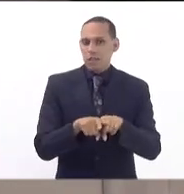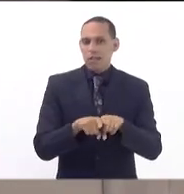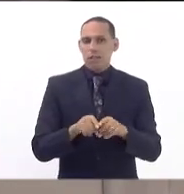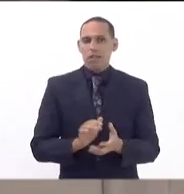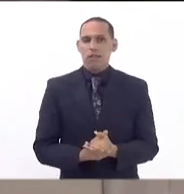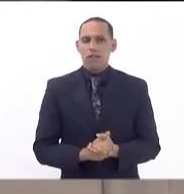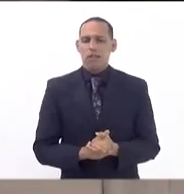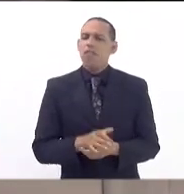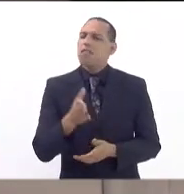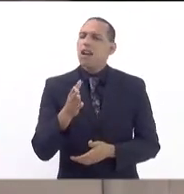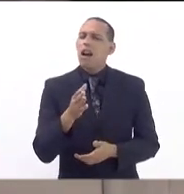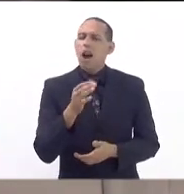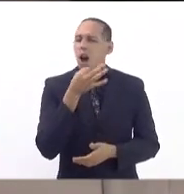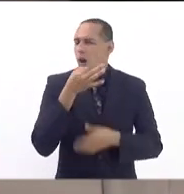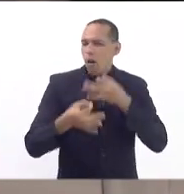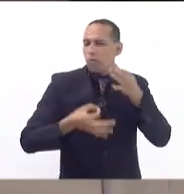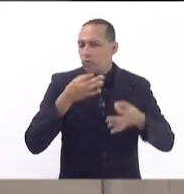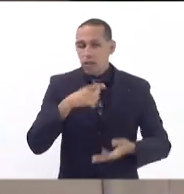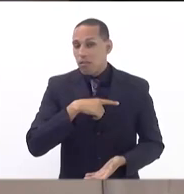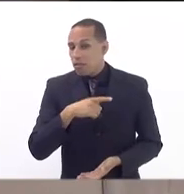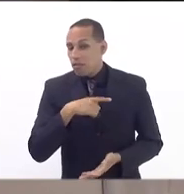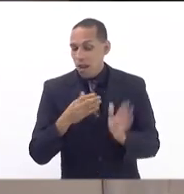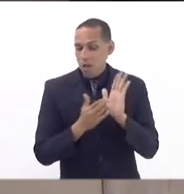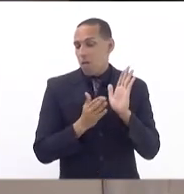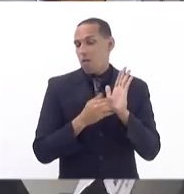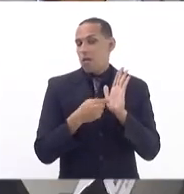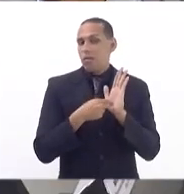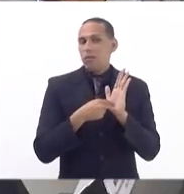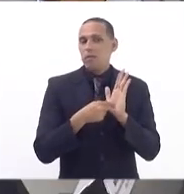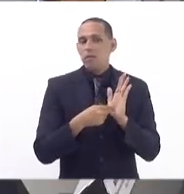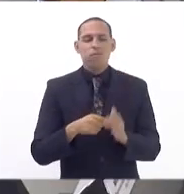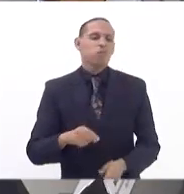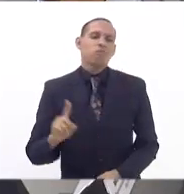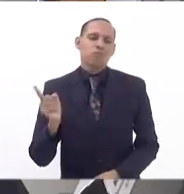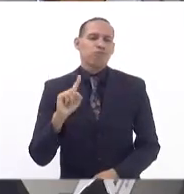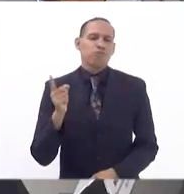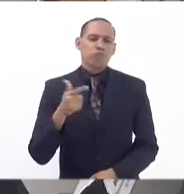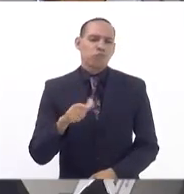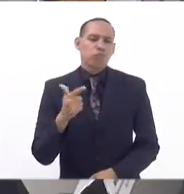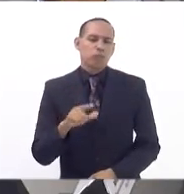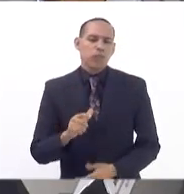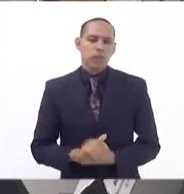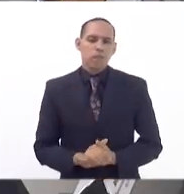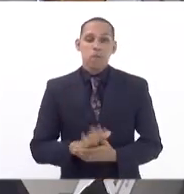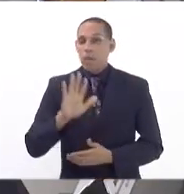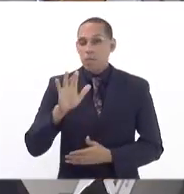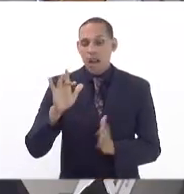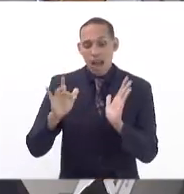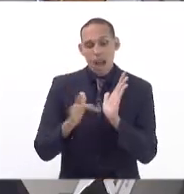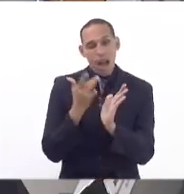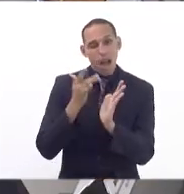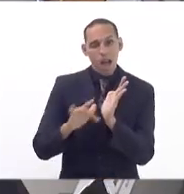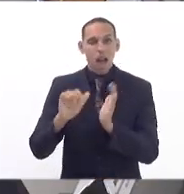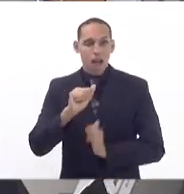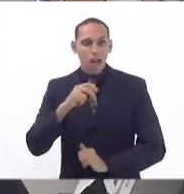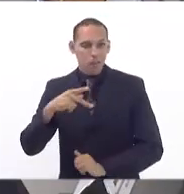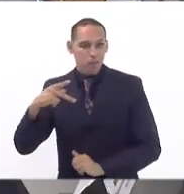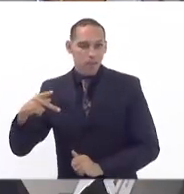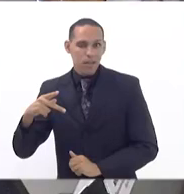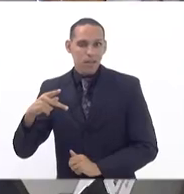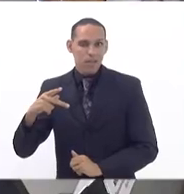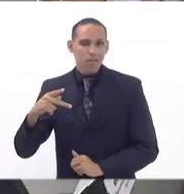ter uma opinião já sabe essa proposta ainda não tem não eu acho que um aplicativo que eles dizem né Quitéria